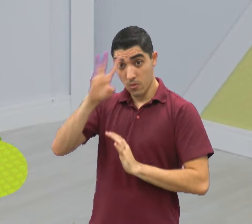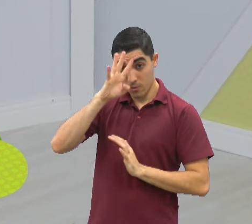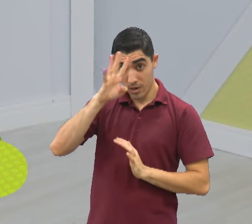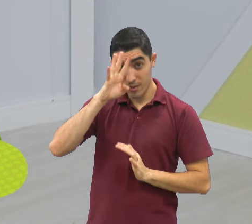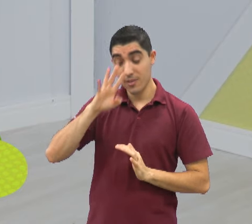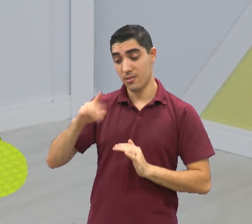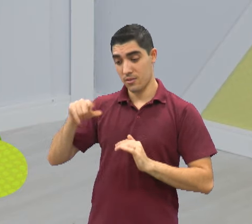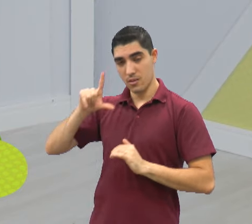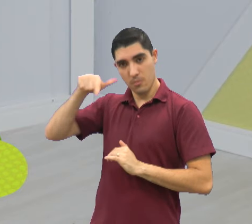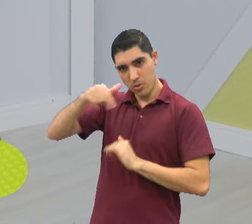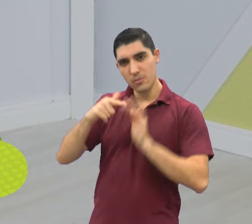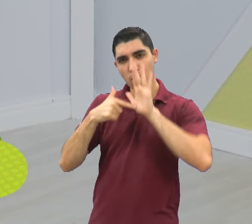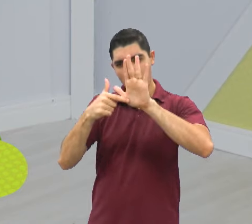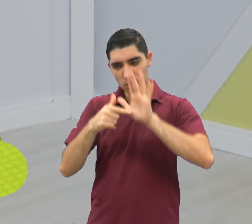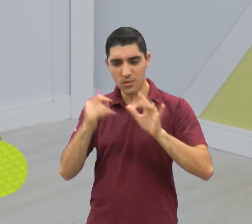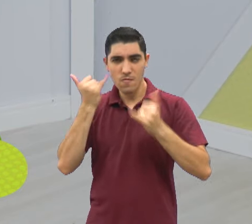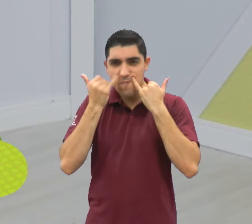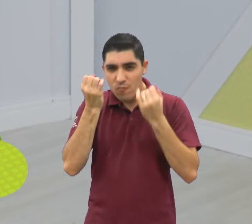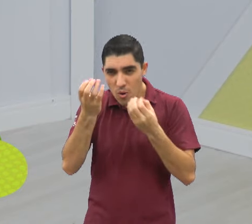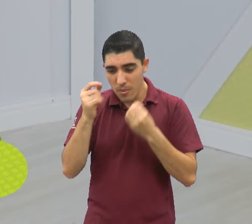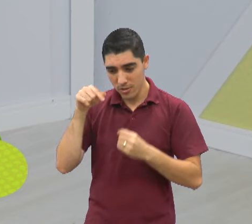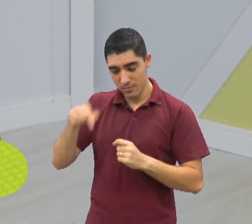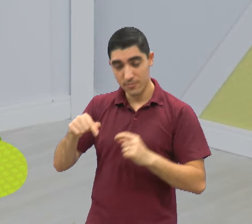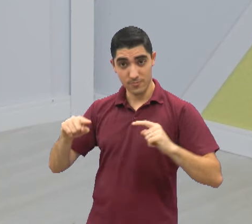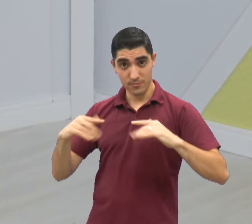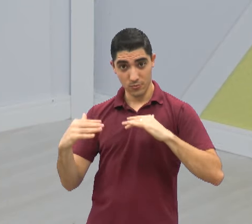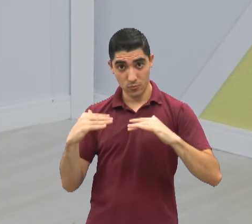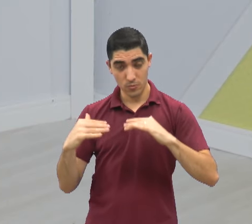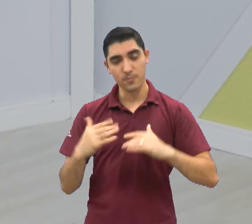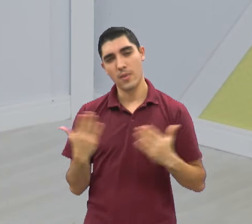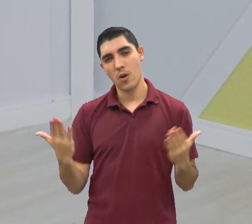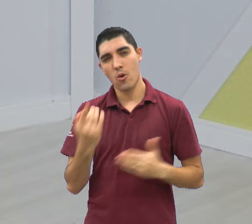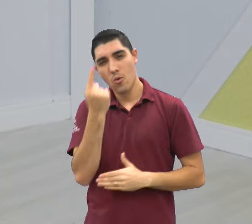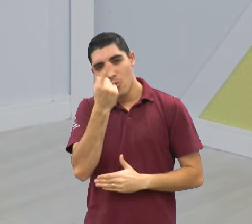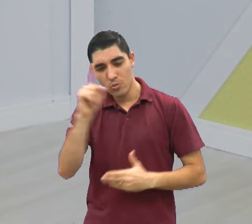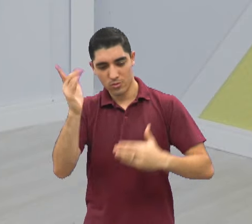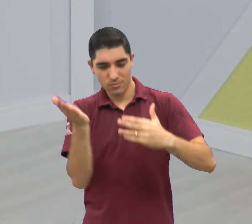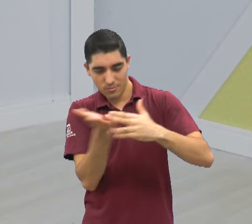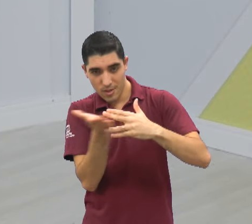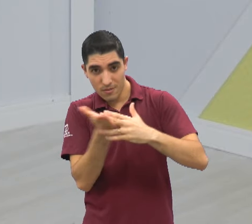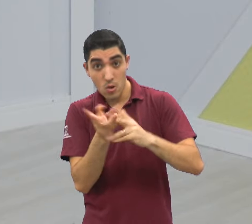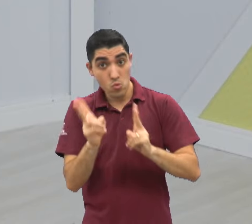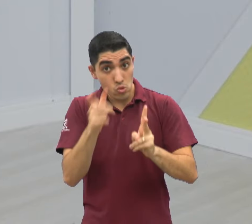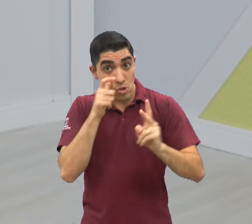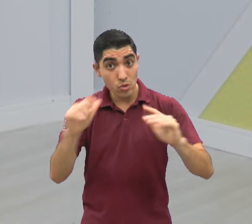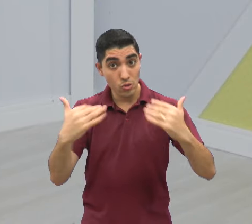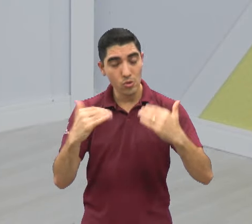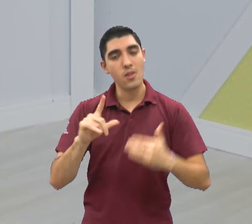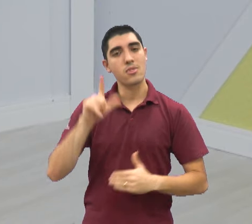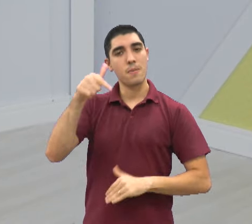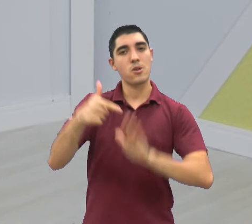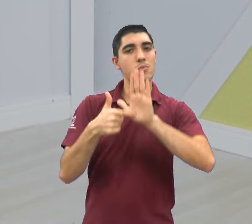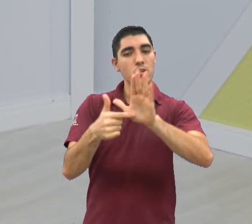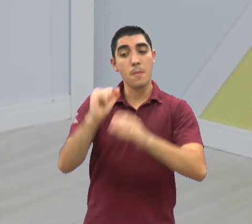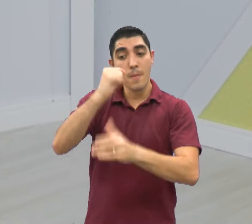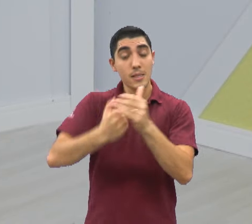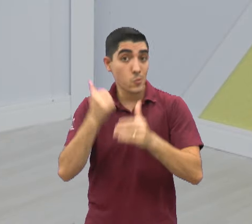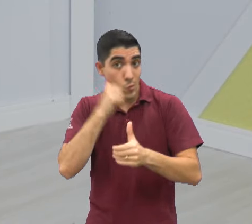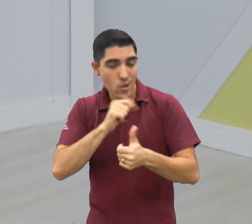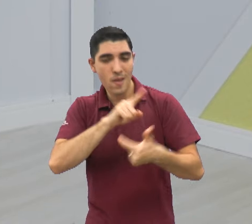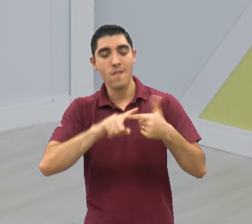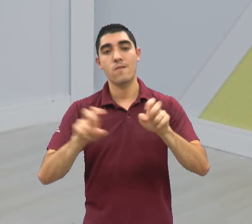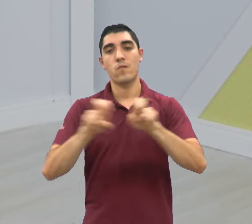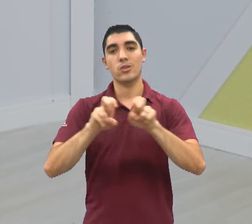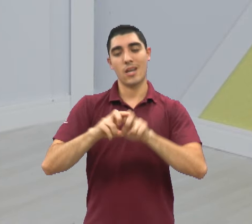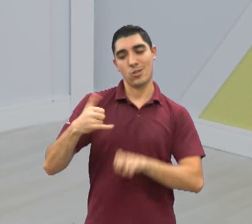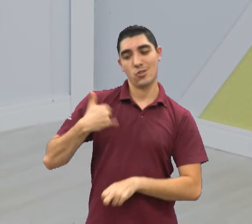os detalhes desta grande final para você, tá certo? A gente vai para o último intervalo do dia, não sai daí, na volta tem basquete feminino e futsal